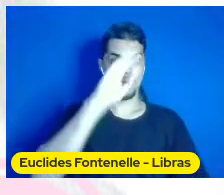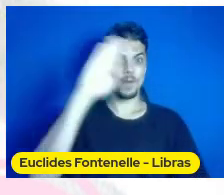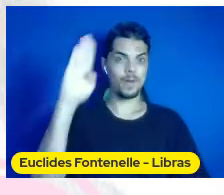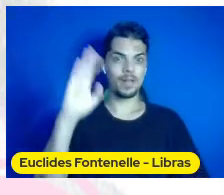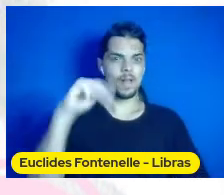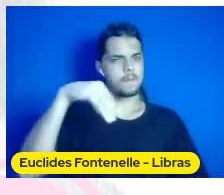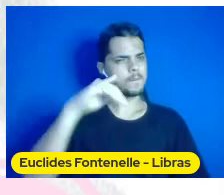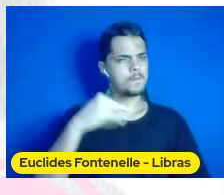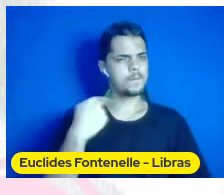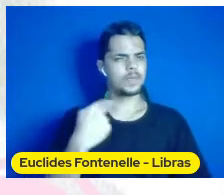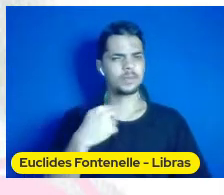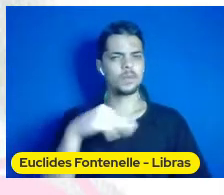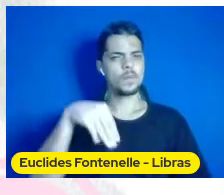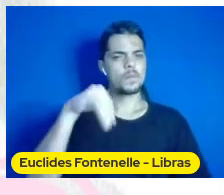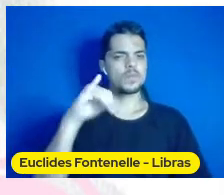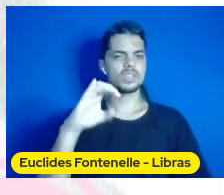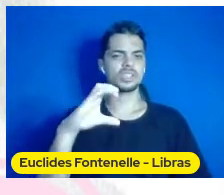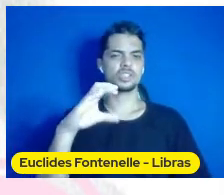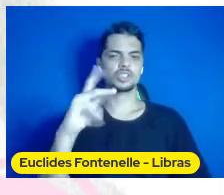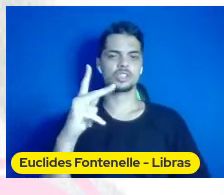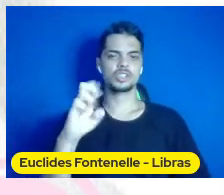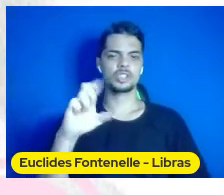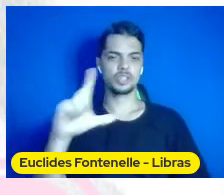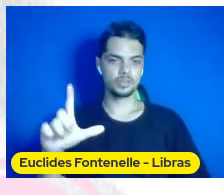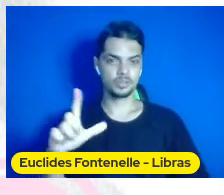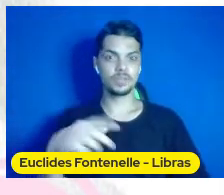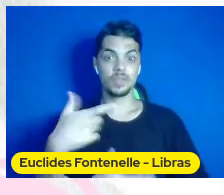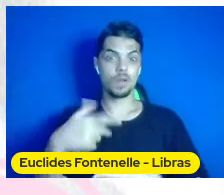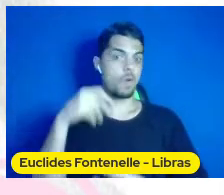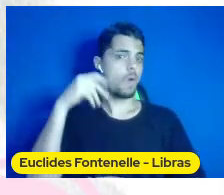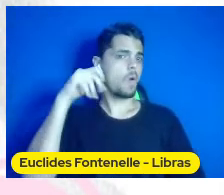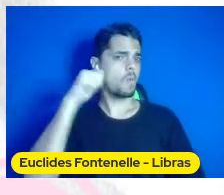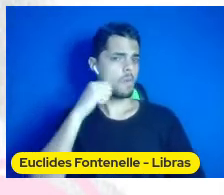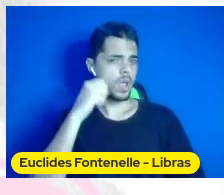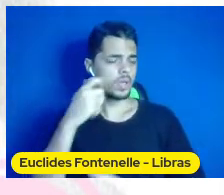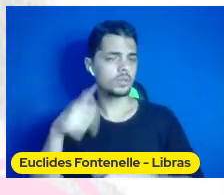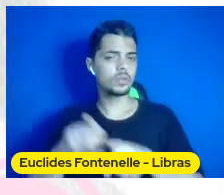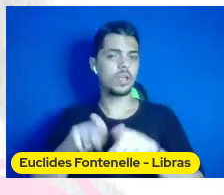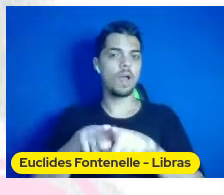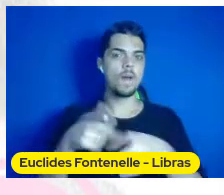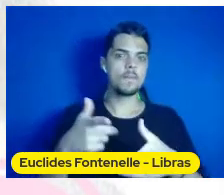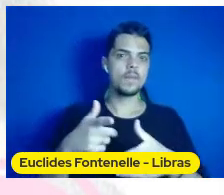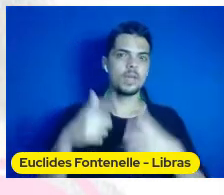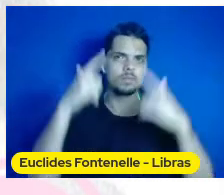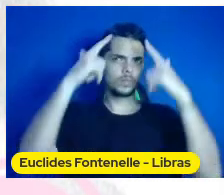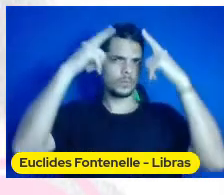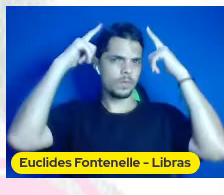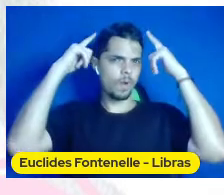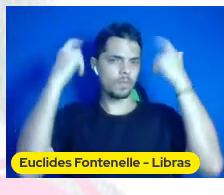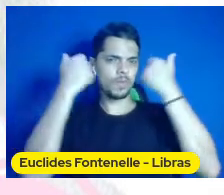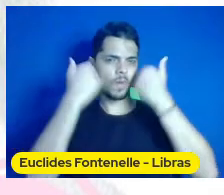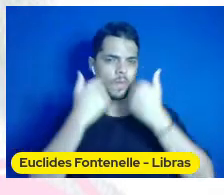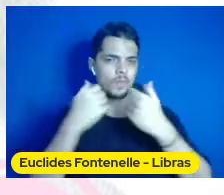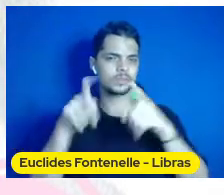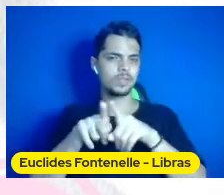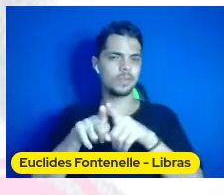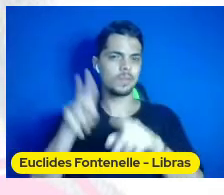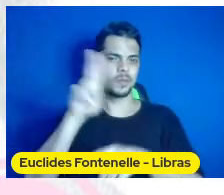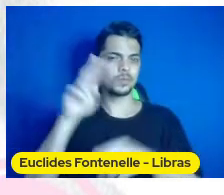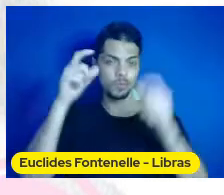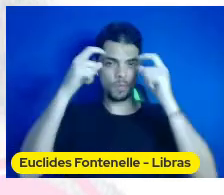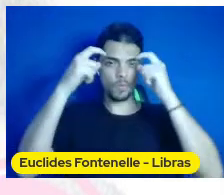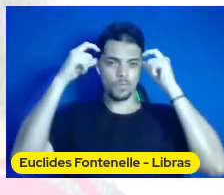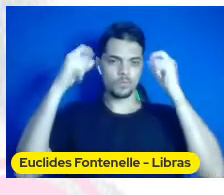e animador no Fire Studio Mate. Sou pardo, rapaz de óculos, cabelo curto, usando uma camisa branca, sobreposta preta